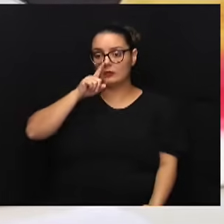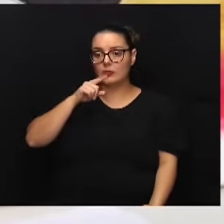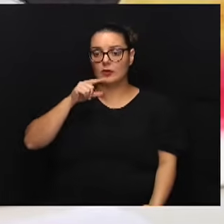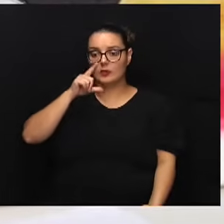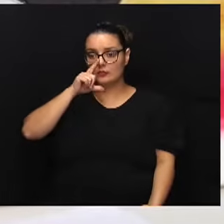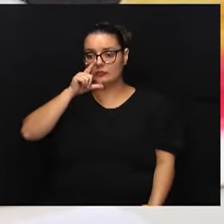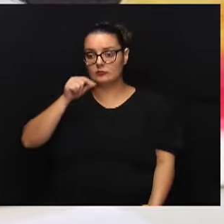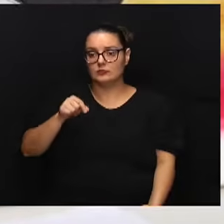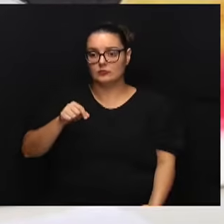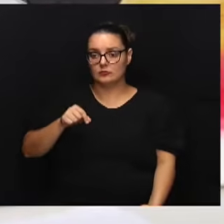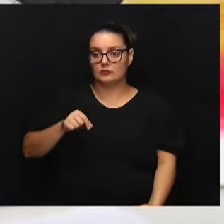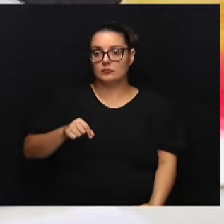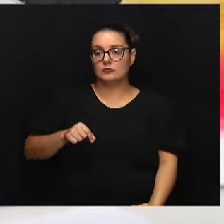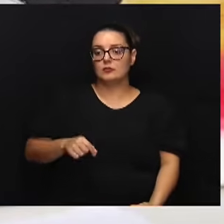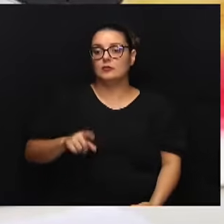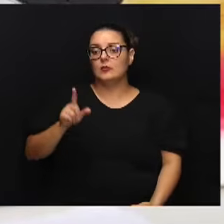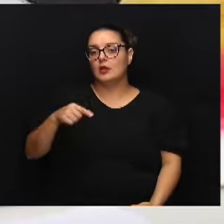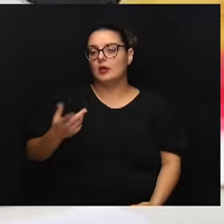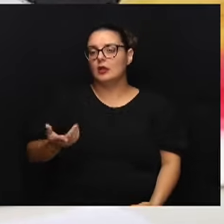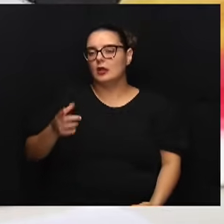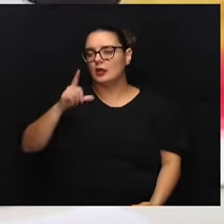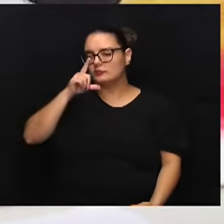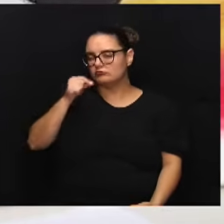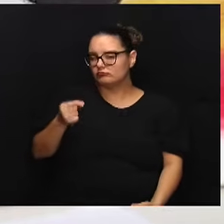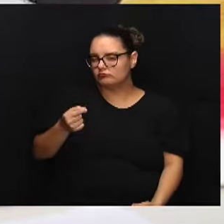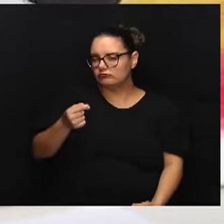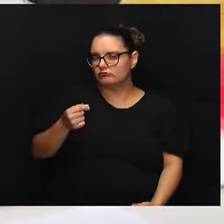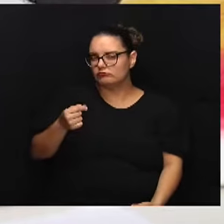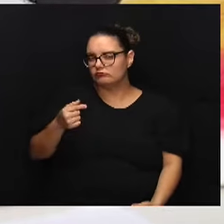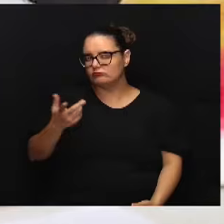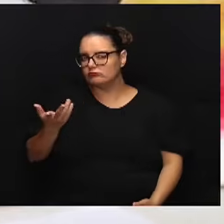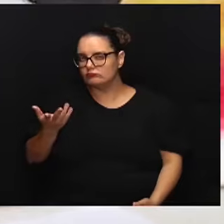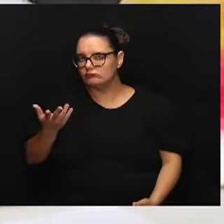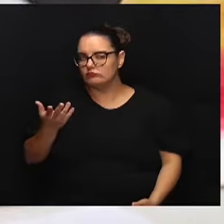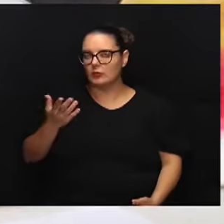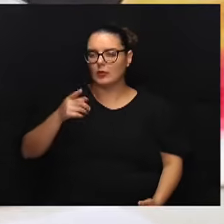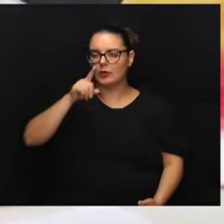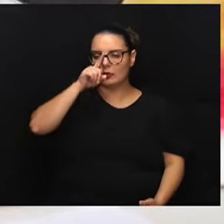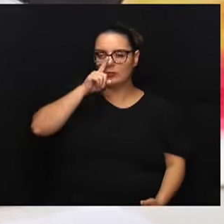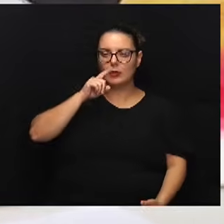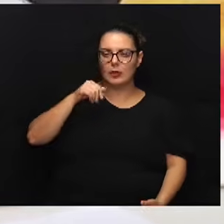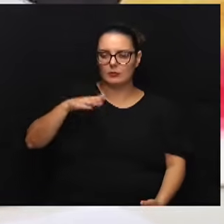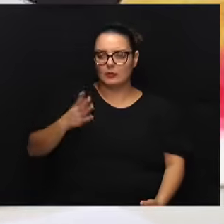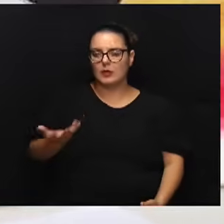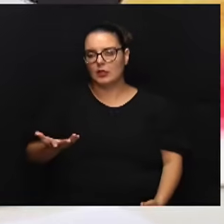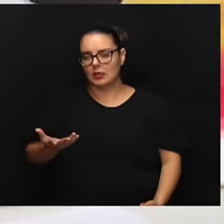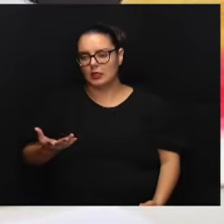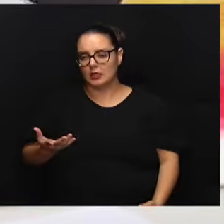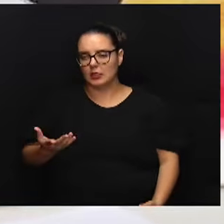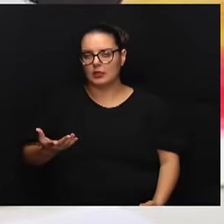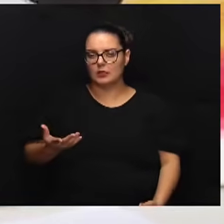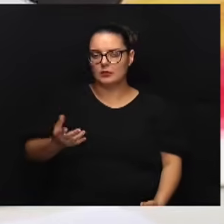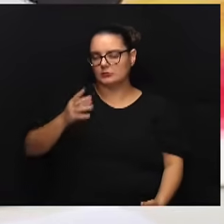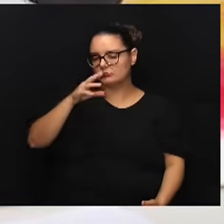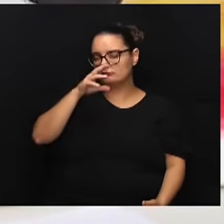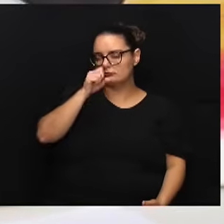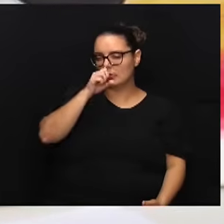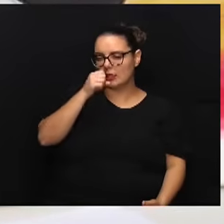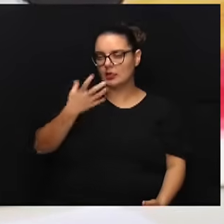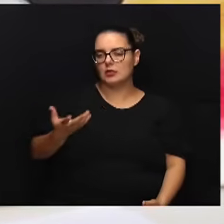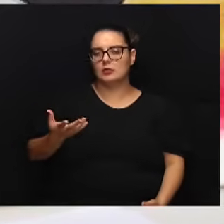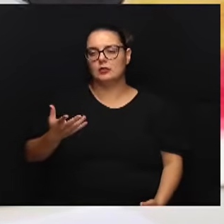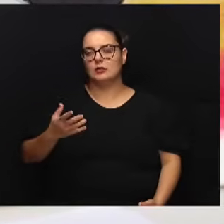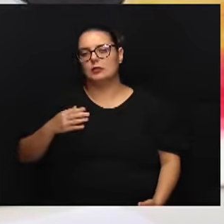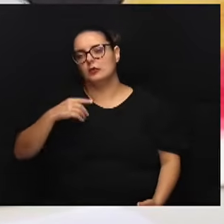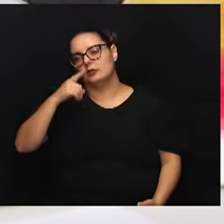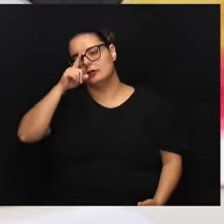Vamos pintar o bico dele. É um bico meio amarelo laranjado, né? Tem um pouquinho de vermelho, assim, ó. Agora